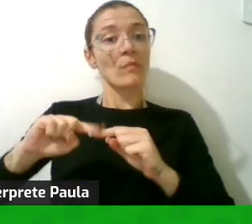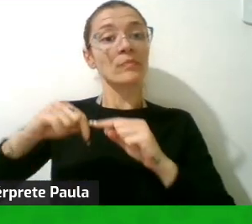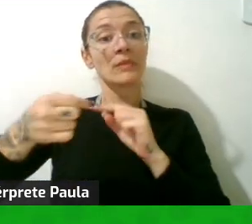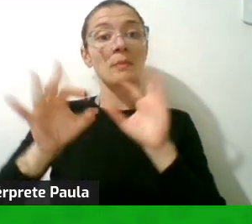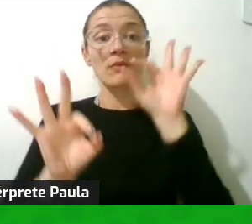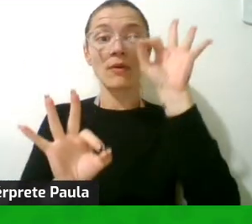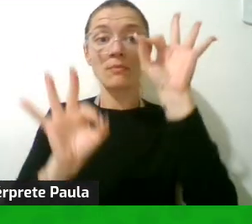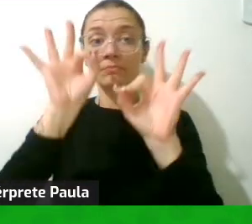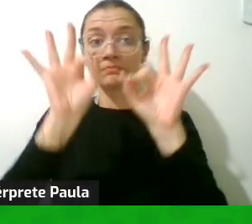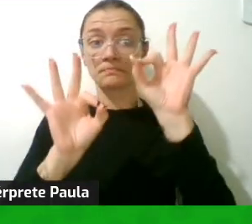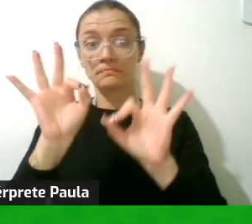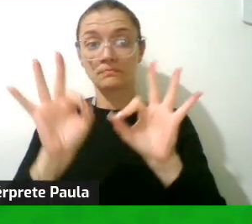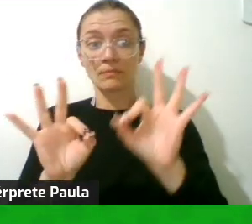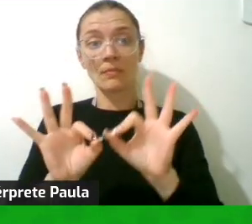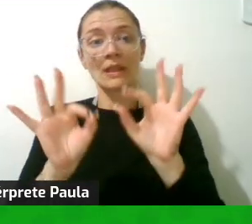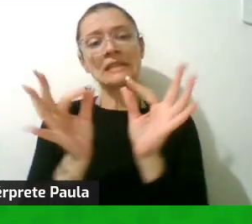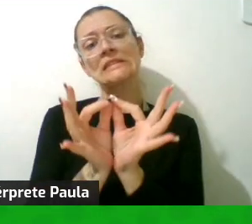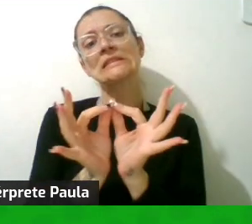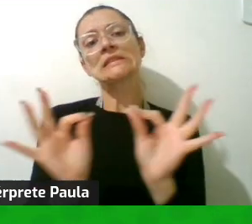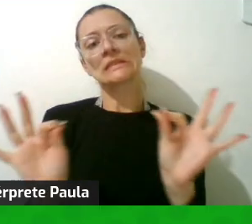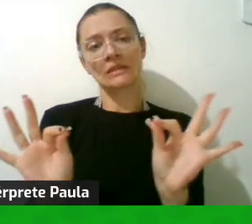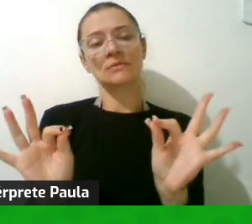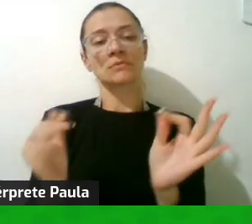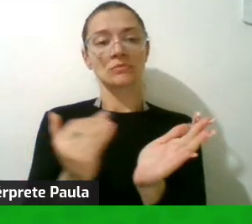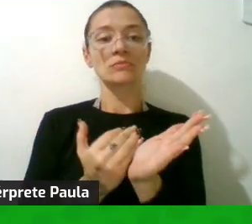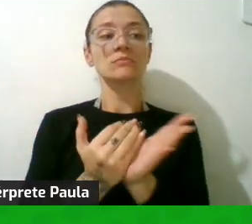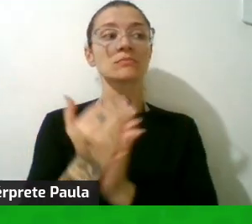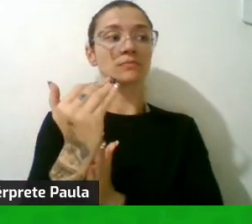ali simplificada para a gente, iniciar ali